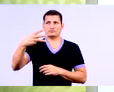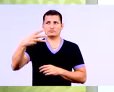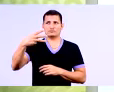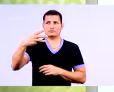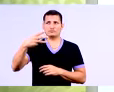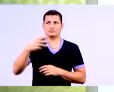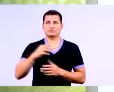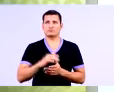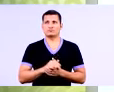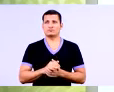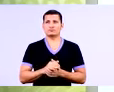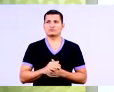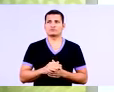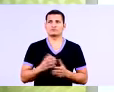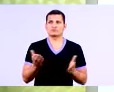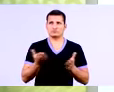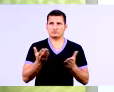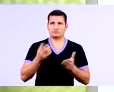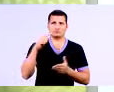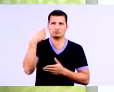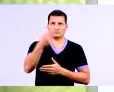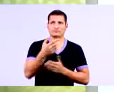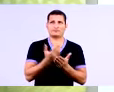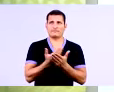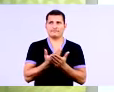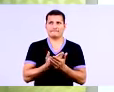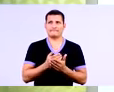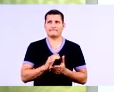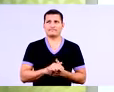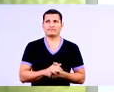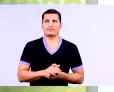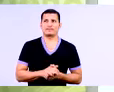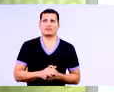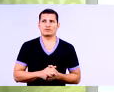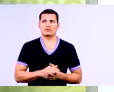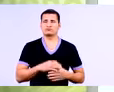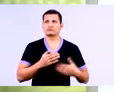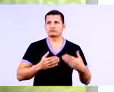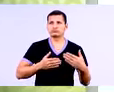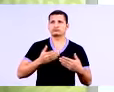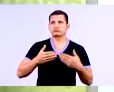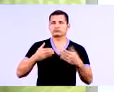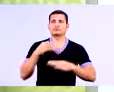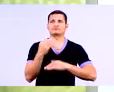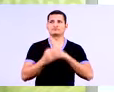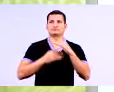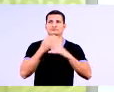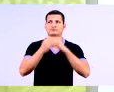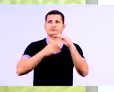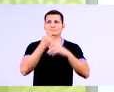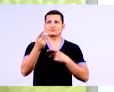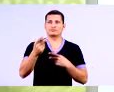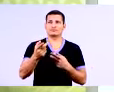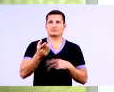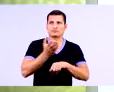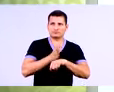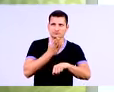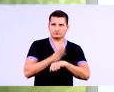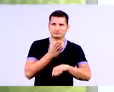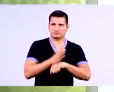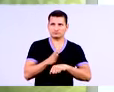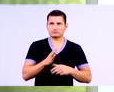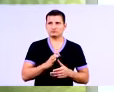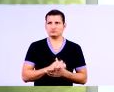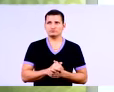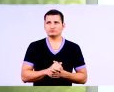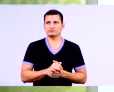nos levar a partir de hoje, nas próximas aulas, durante todo o desenvolvimento do projeto, das atividades, na forma